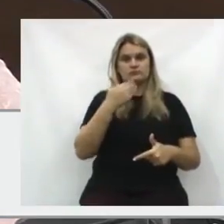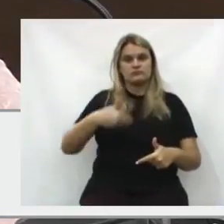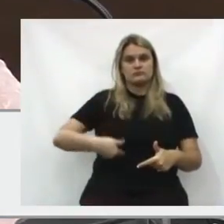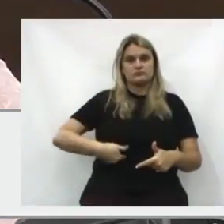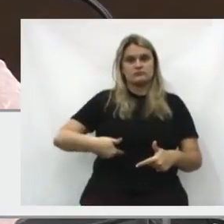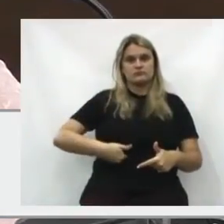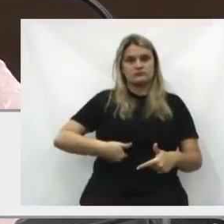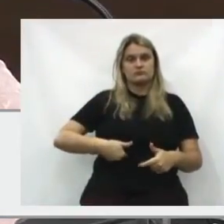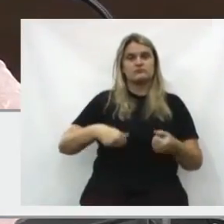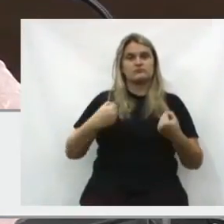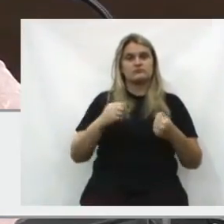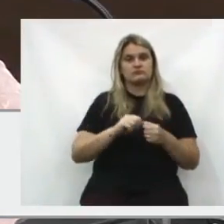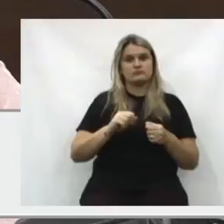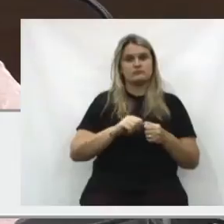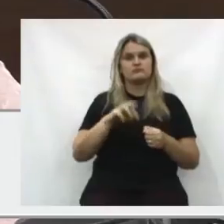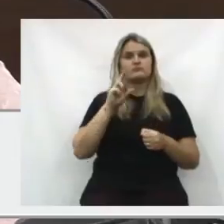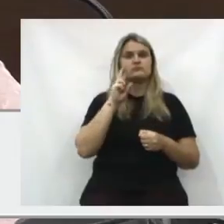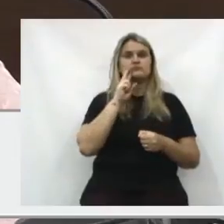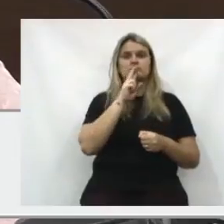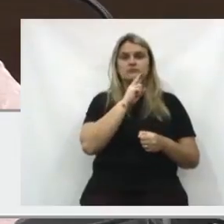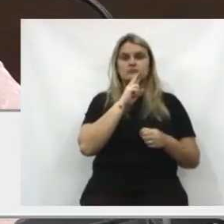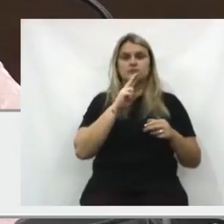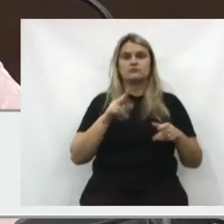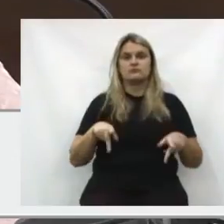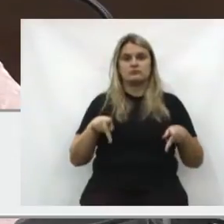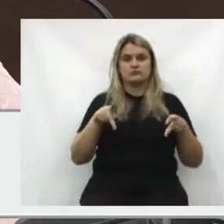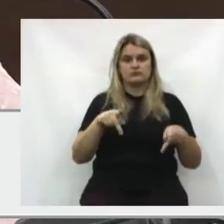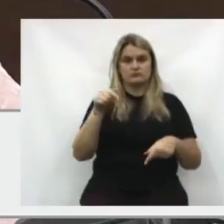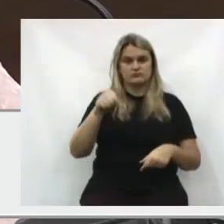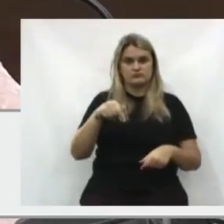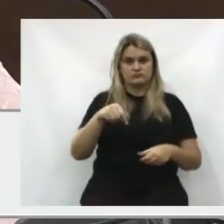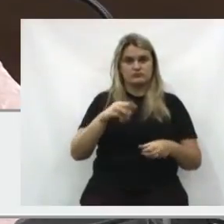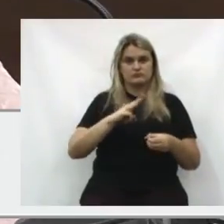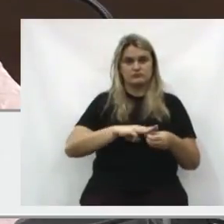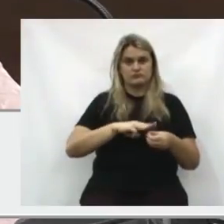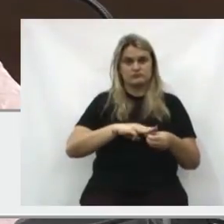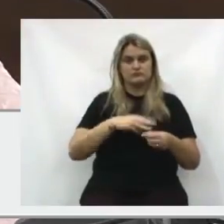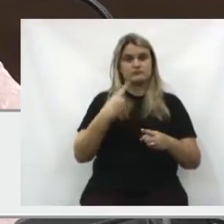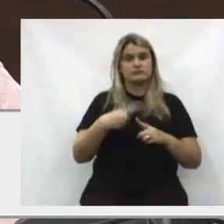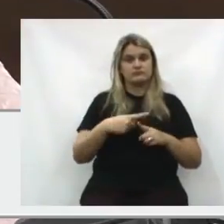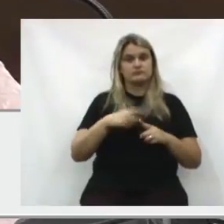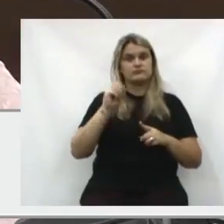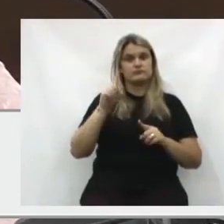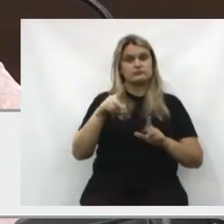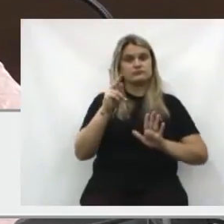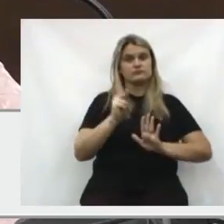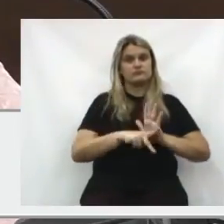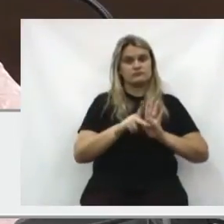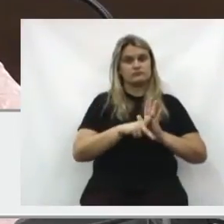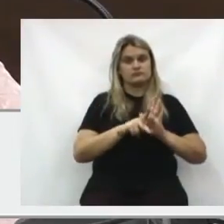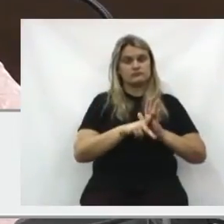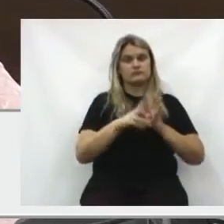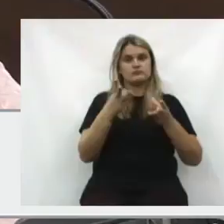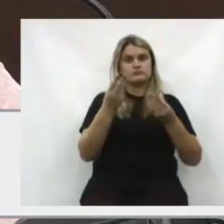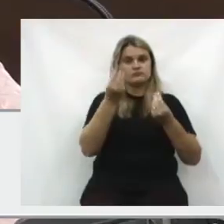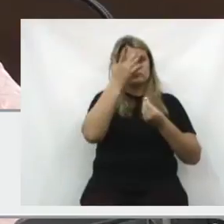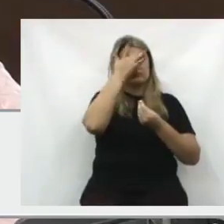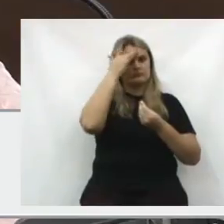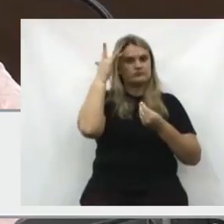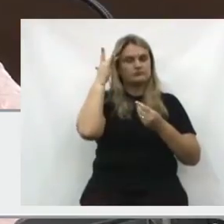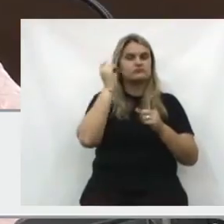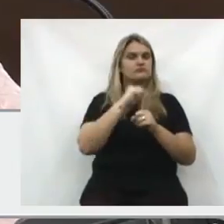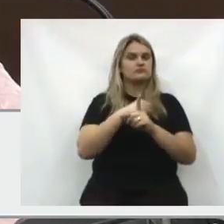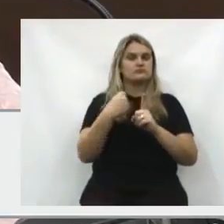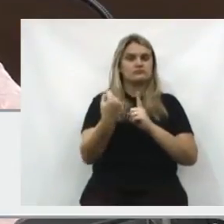para implantar um restaurante popular em nosso município. Justificativa. Por tratar-se de um projeto de